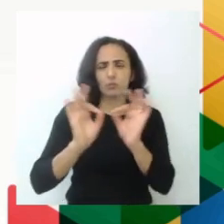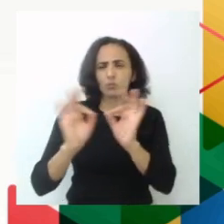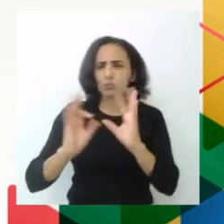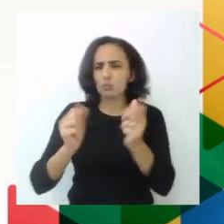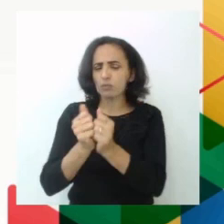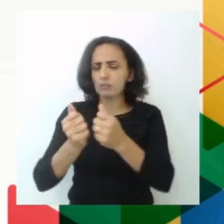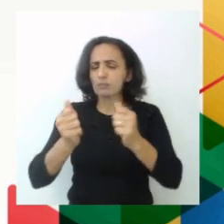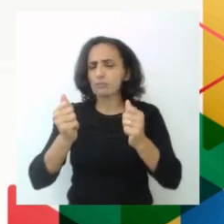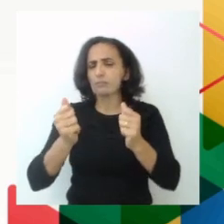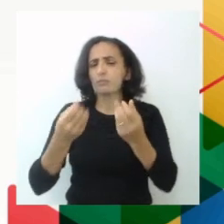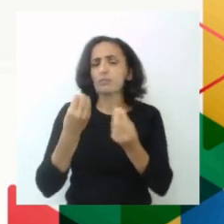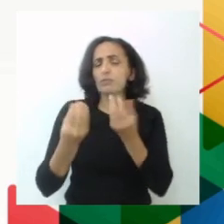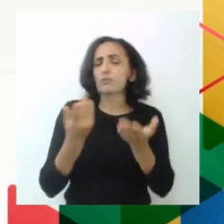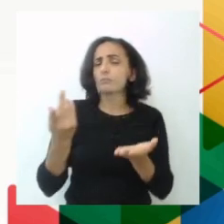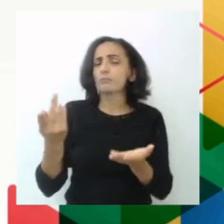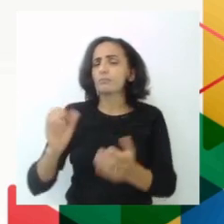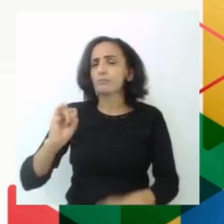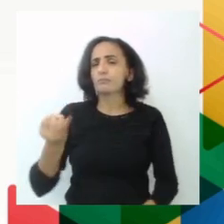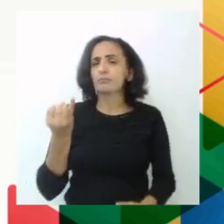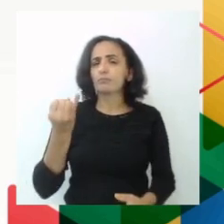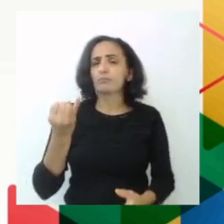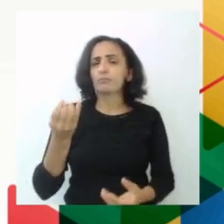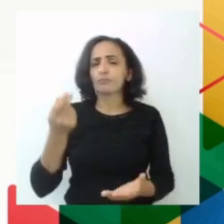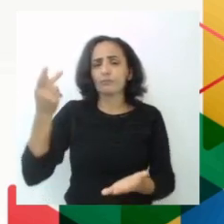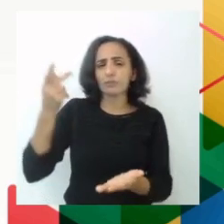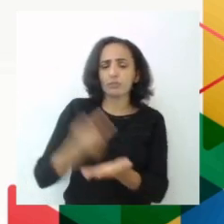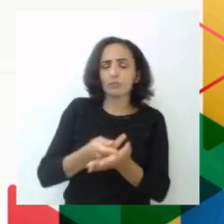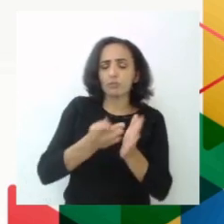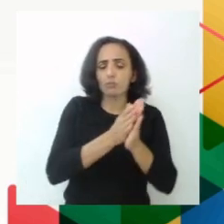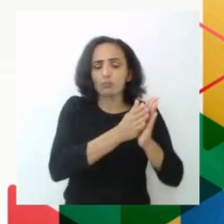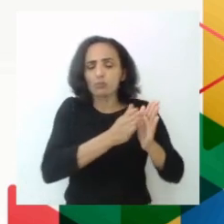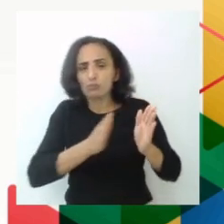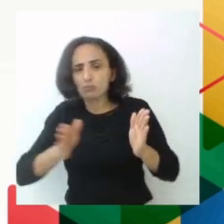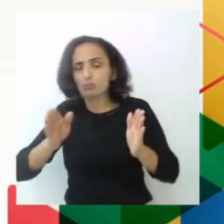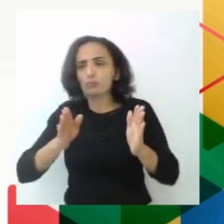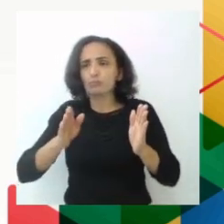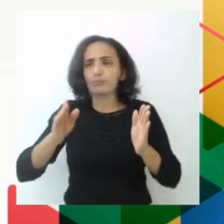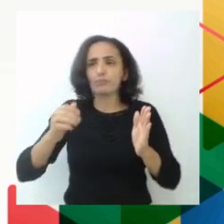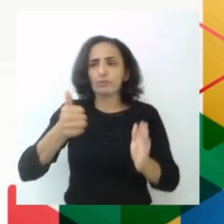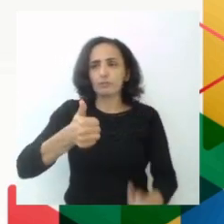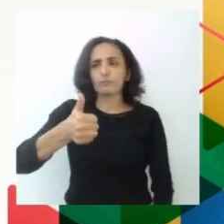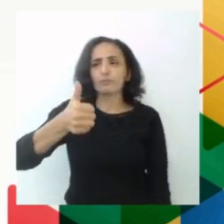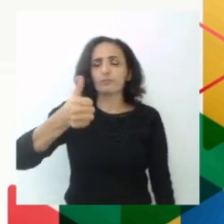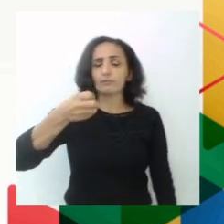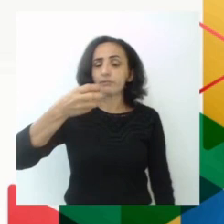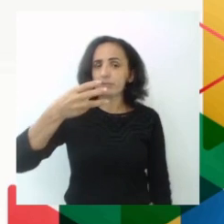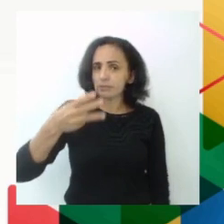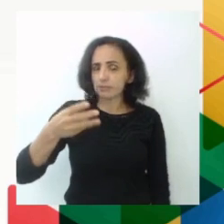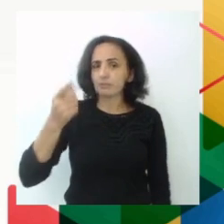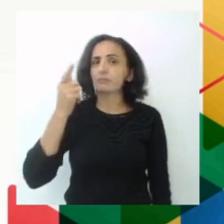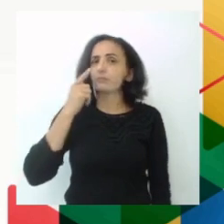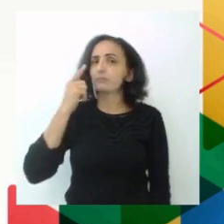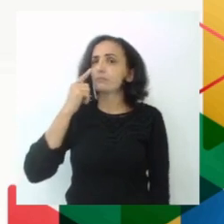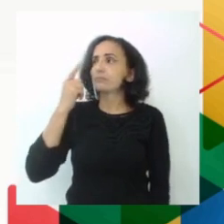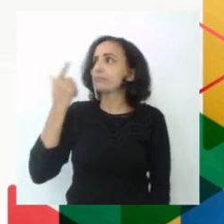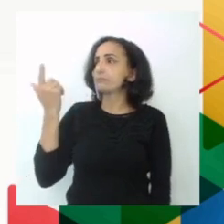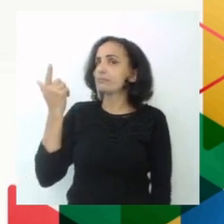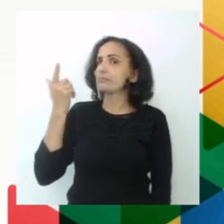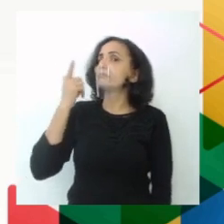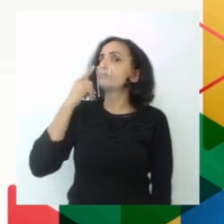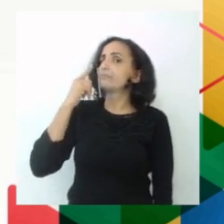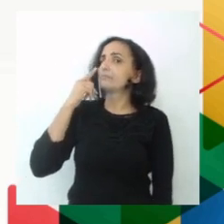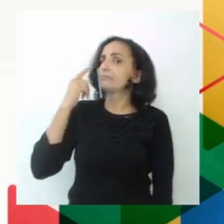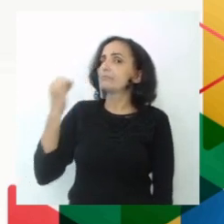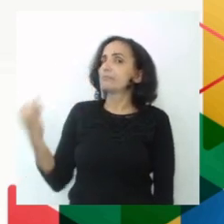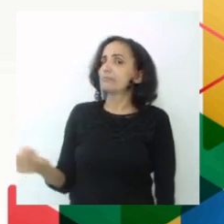no 13. E daí eu corto 13 fatorial com 13 fatorial e multiplico 14 vezes